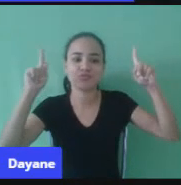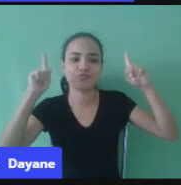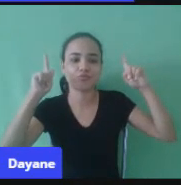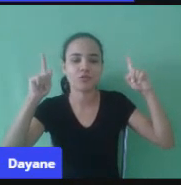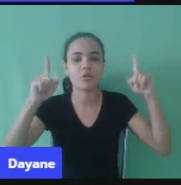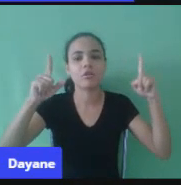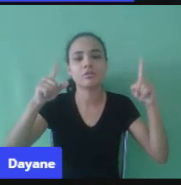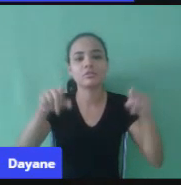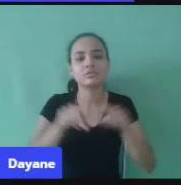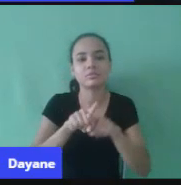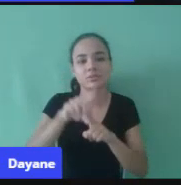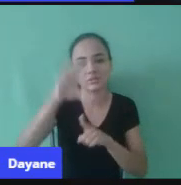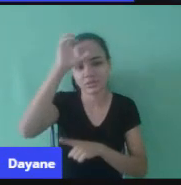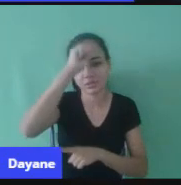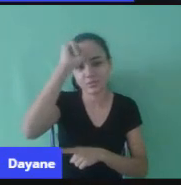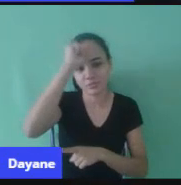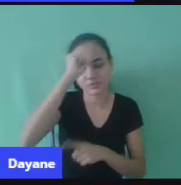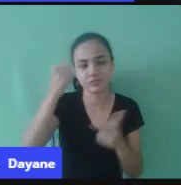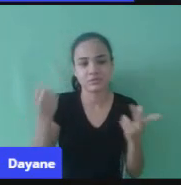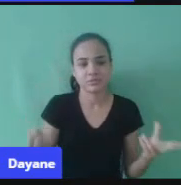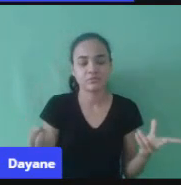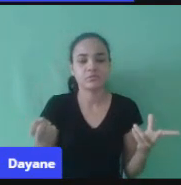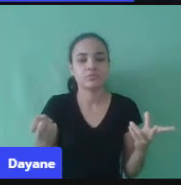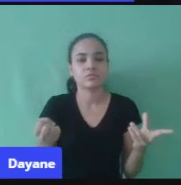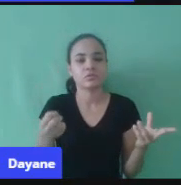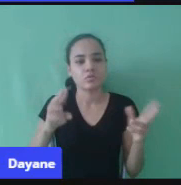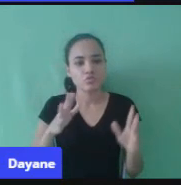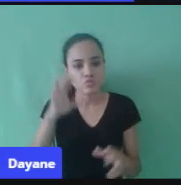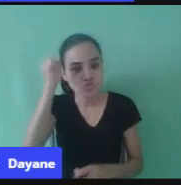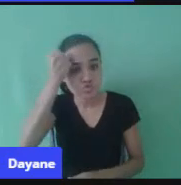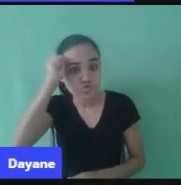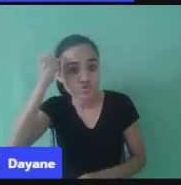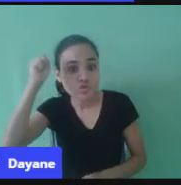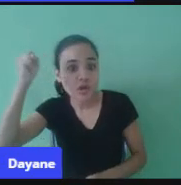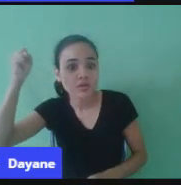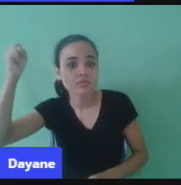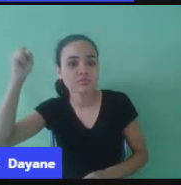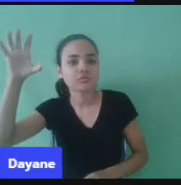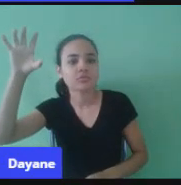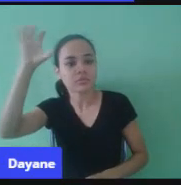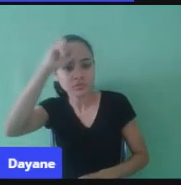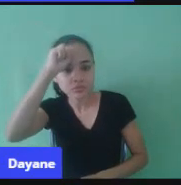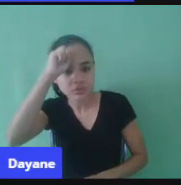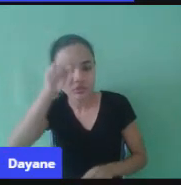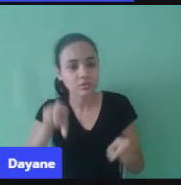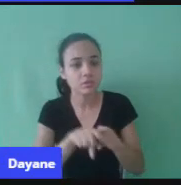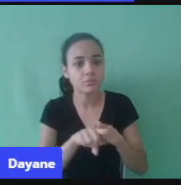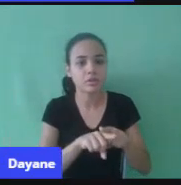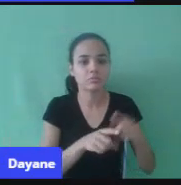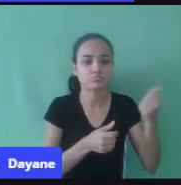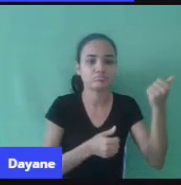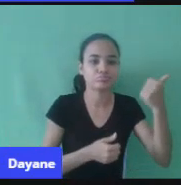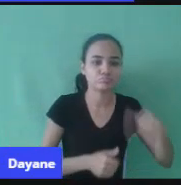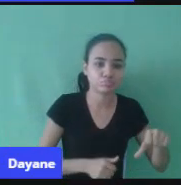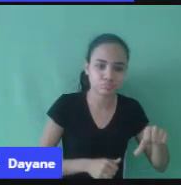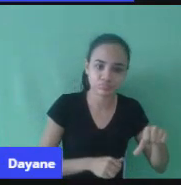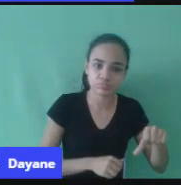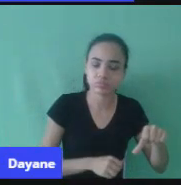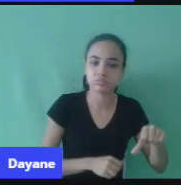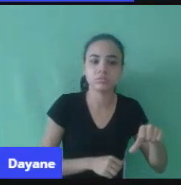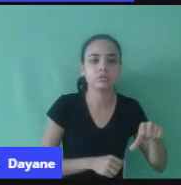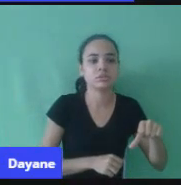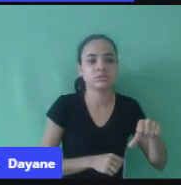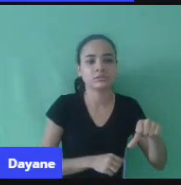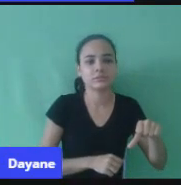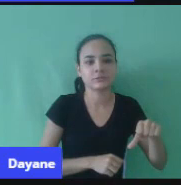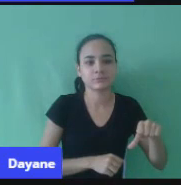aprendemos com o fracasso. Hoje temos inúmeras formas de aprender, né? O ensino ele é híbrido quando